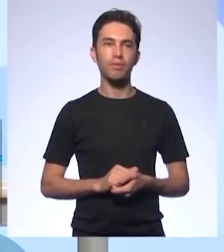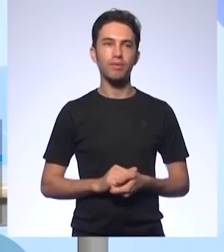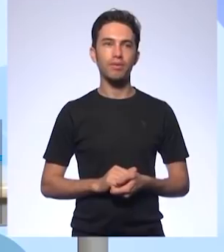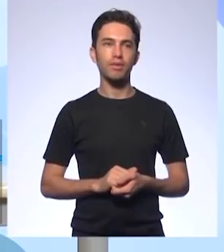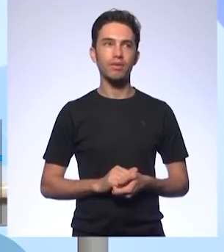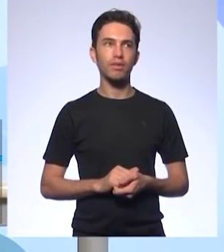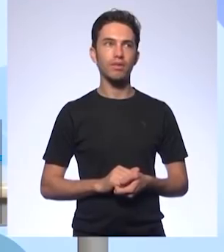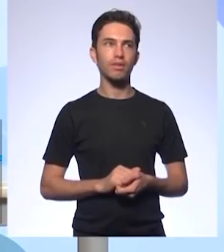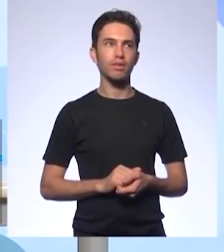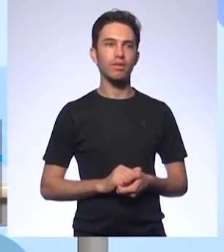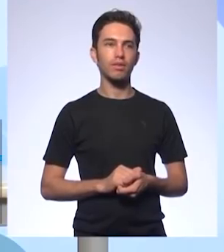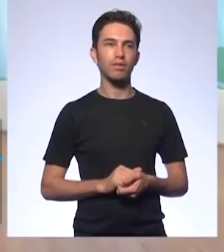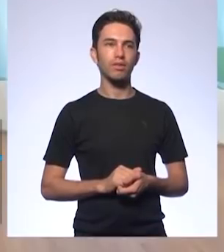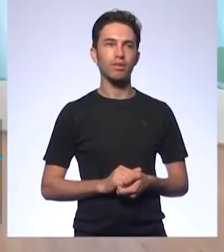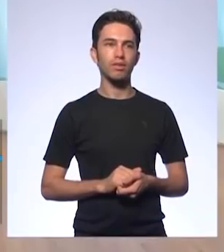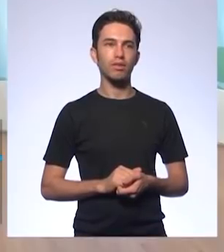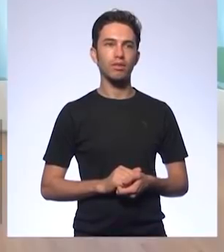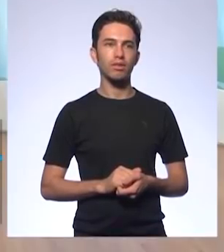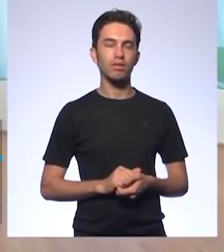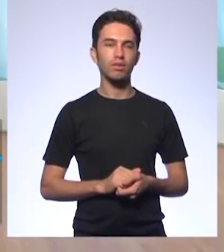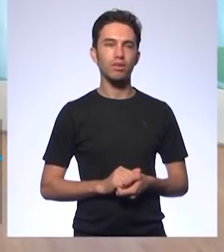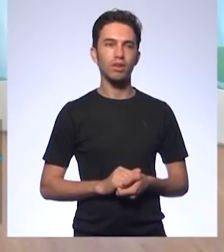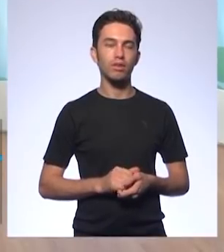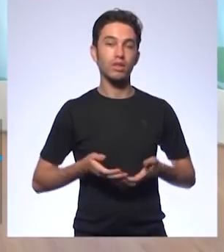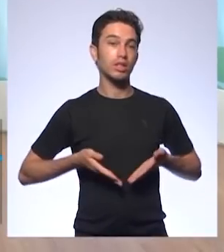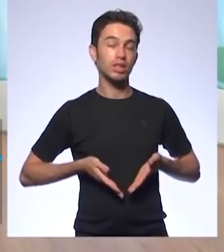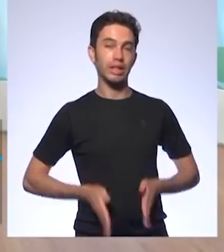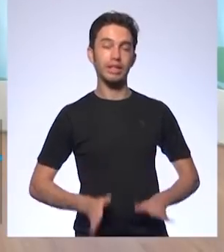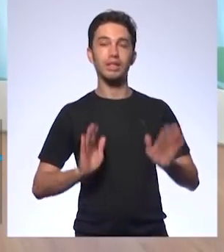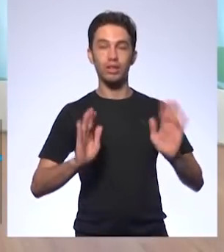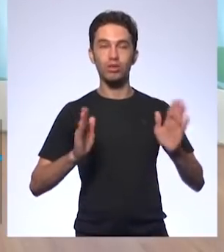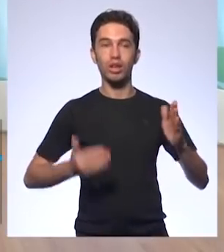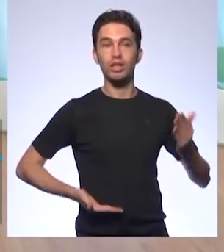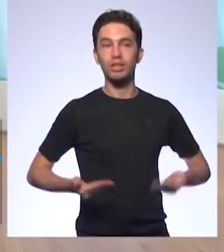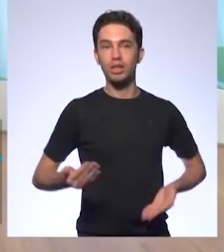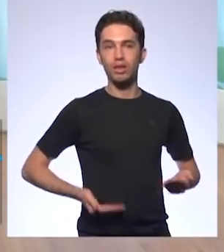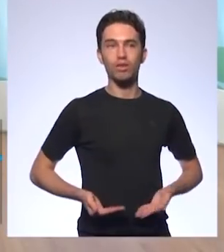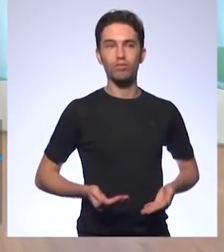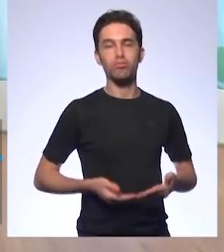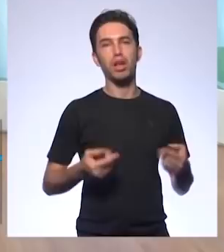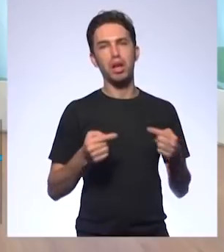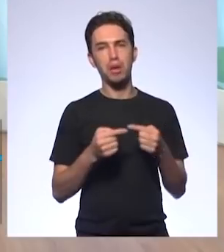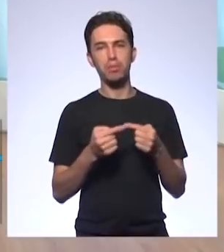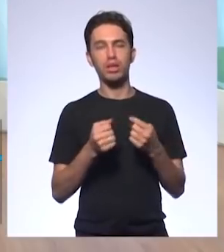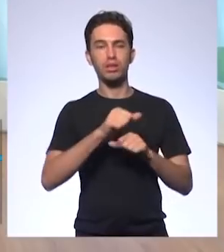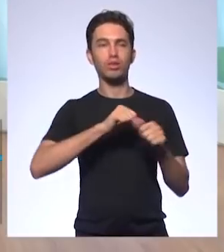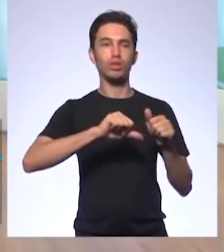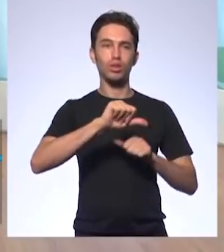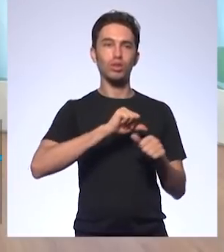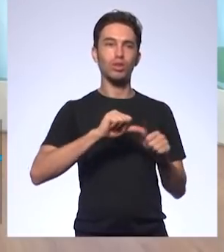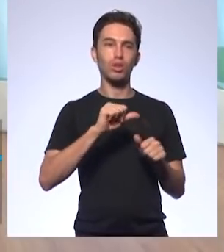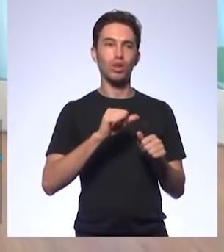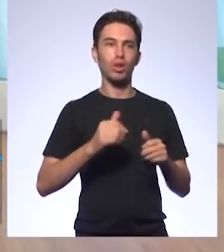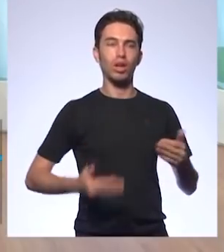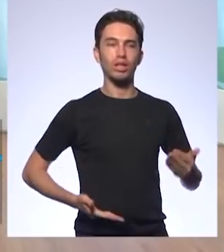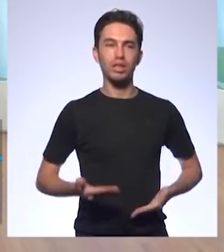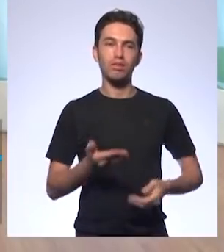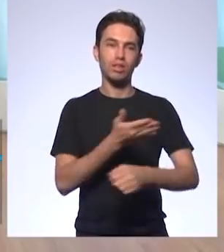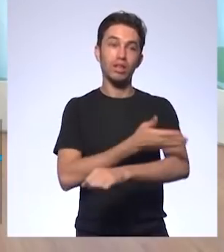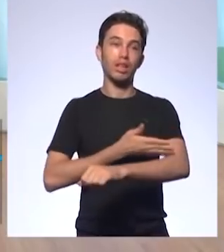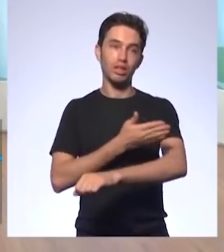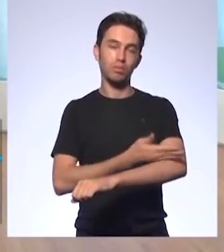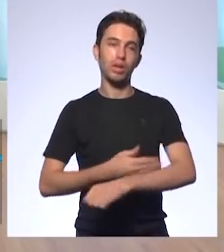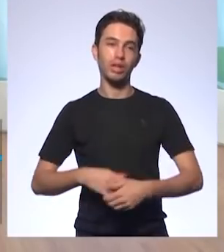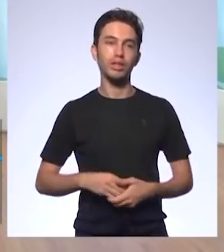Você nasceu servo, isso. certo? Isso é um jeito de se tornar servo na antiguidade, Isso. aliás, na Idade Média,